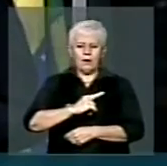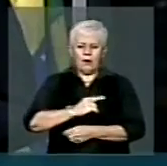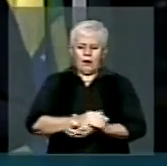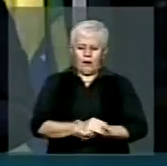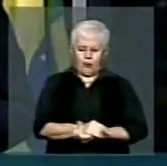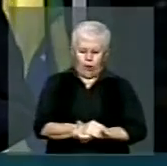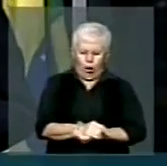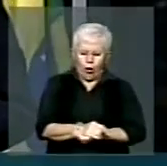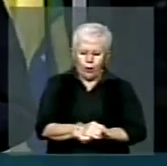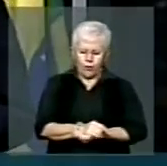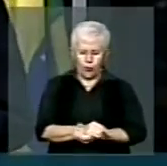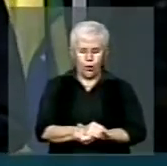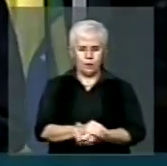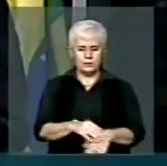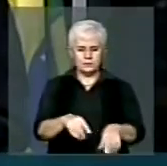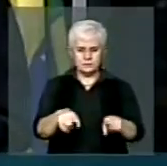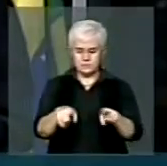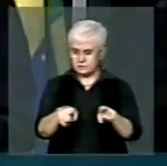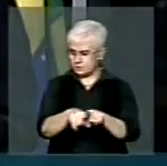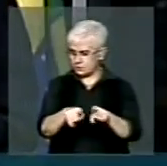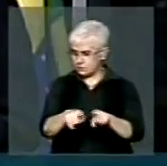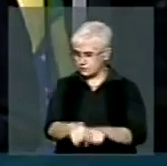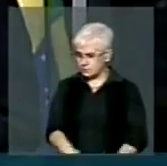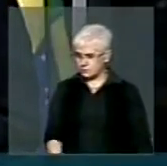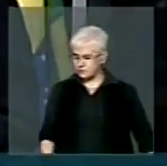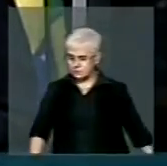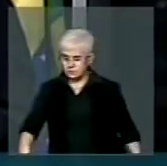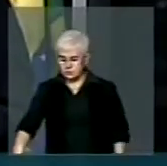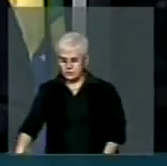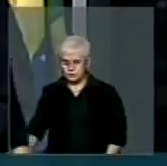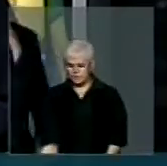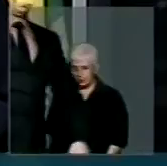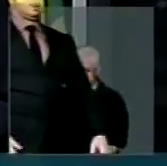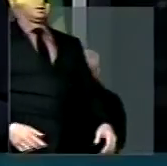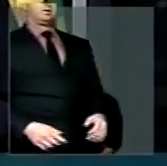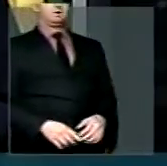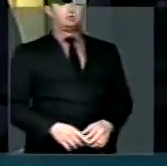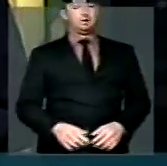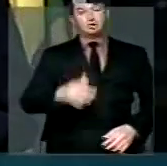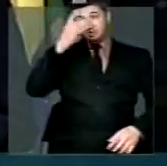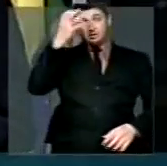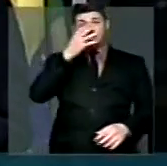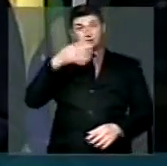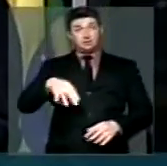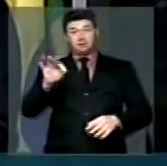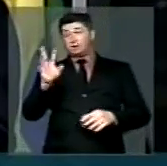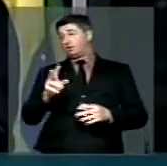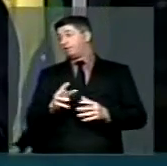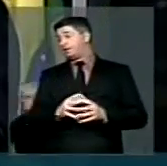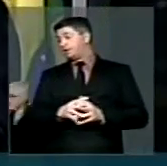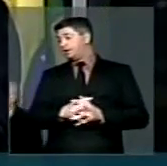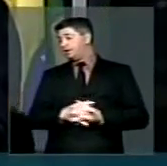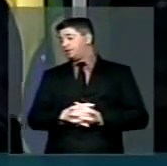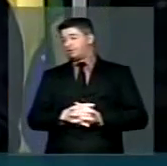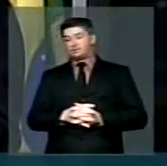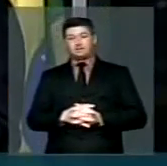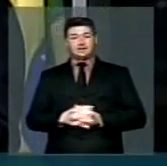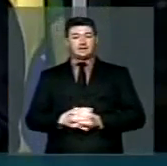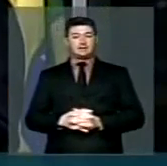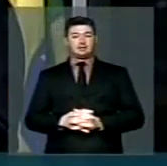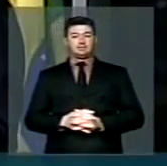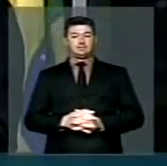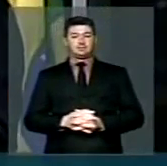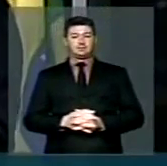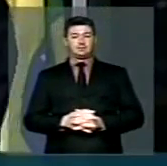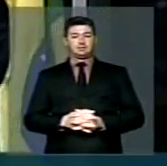os nossos deputados e deputadas, que esta casa e que o nosso telespectador que nos vê através da rede Câmara